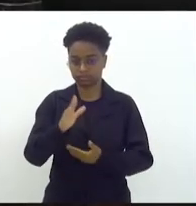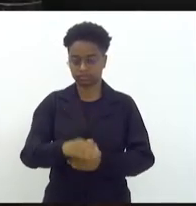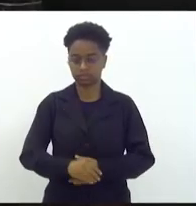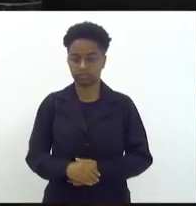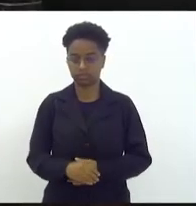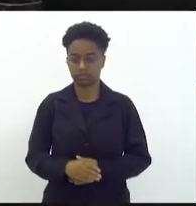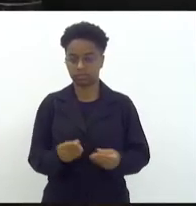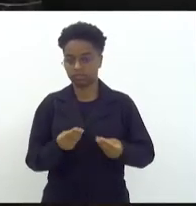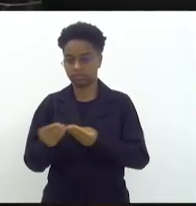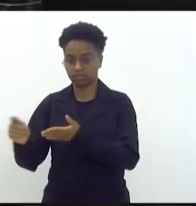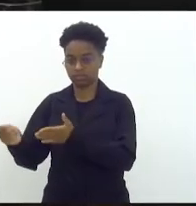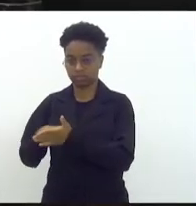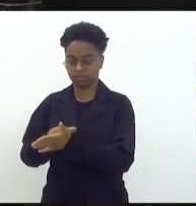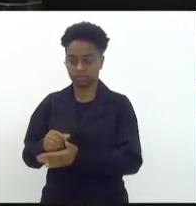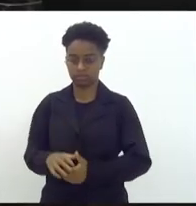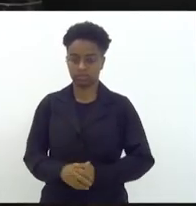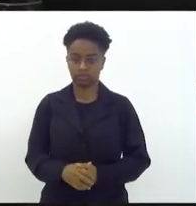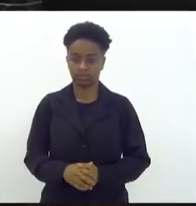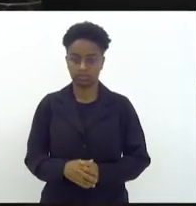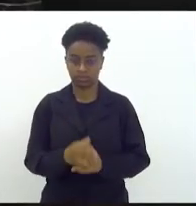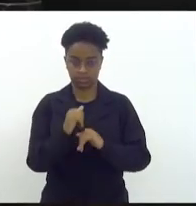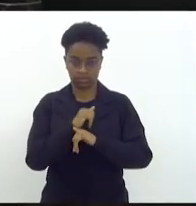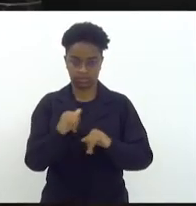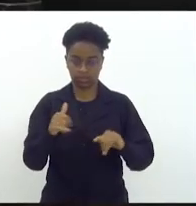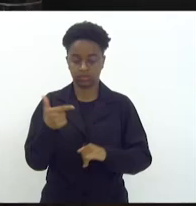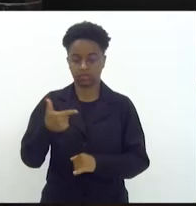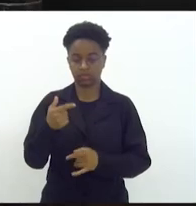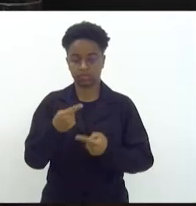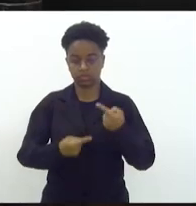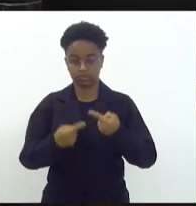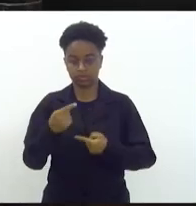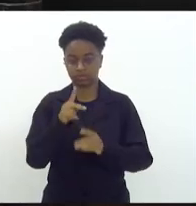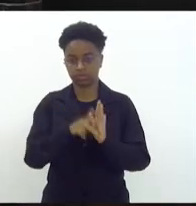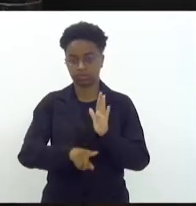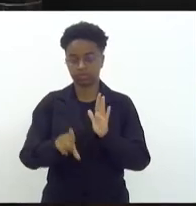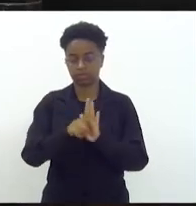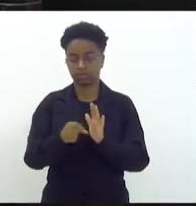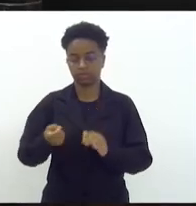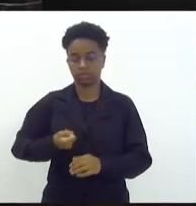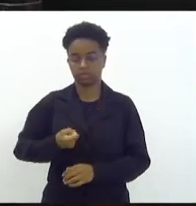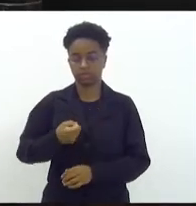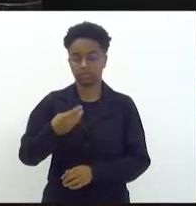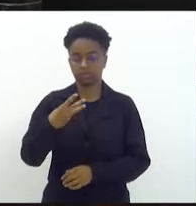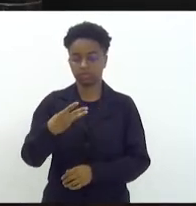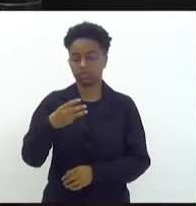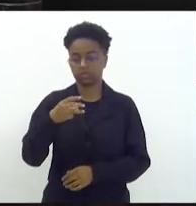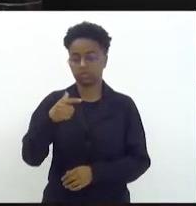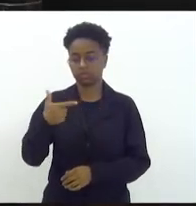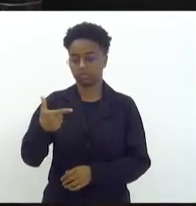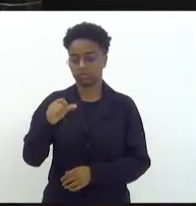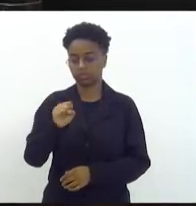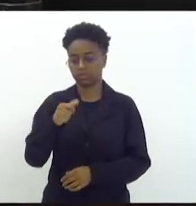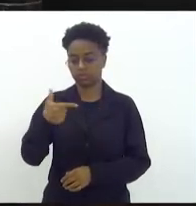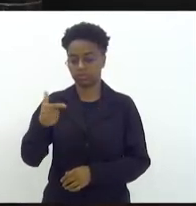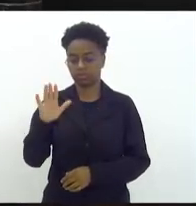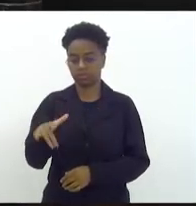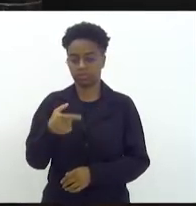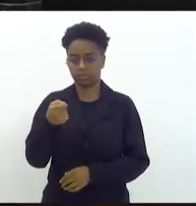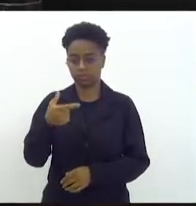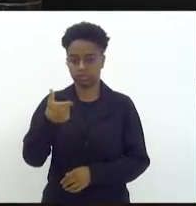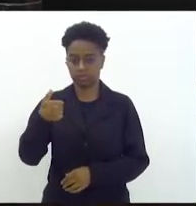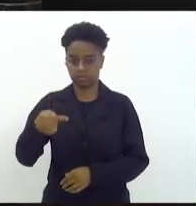Aprovado, vai autógrafo. Anuncio, em segunda discussão, o projeto de lei número 3.282, de 2017,